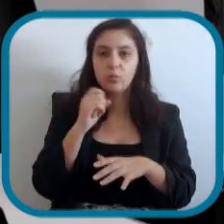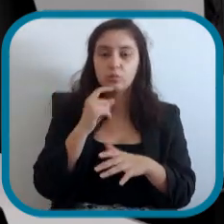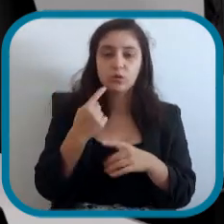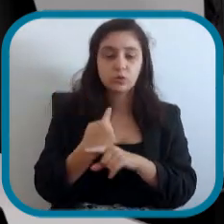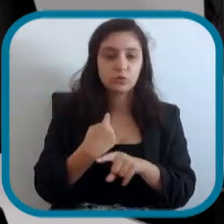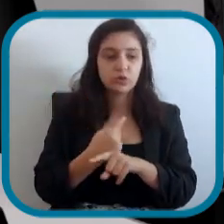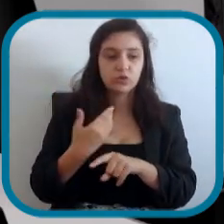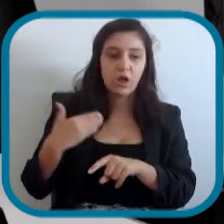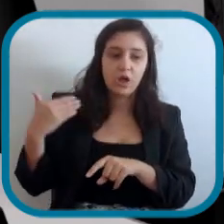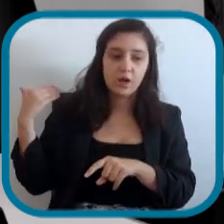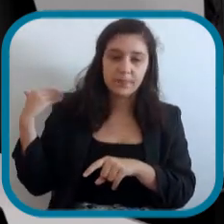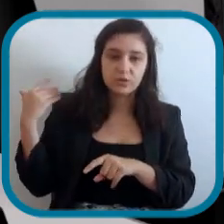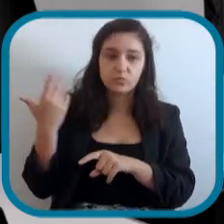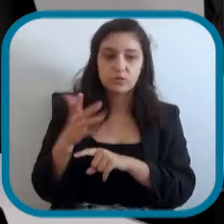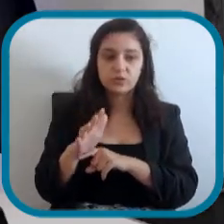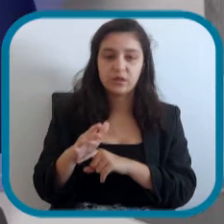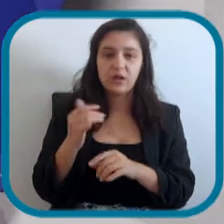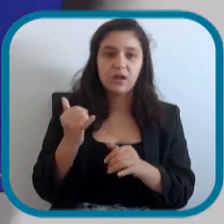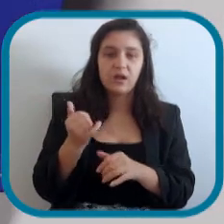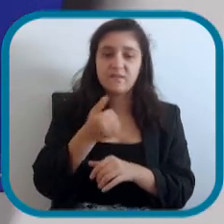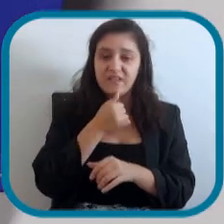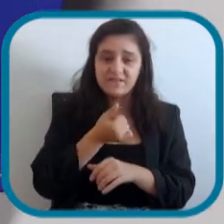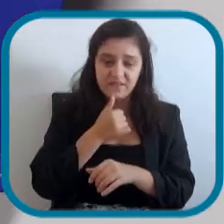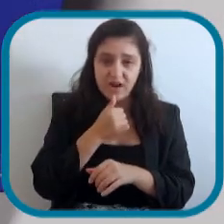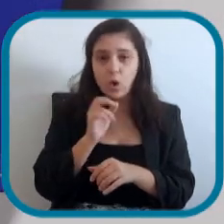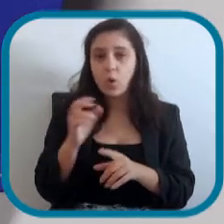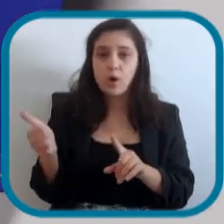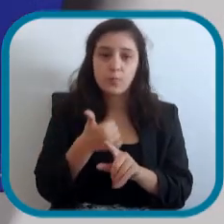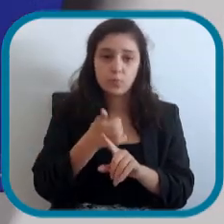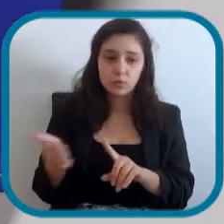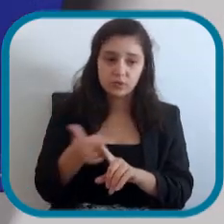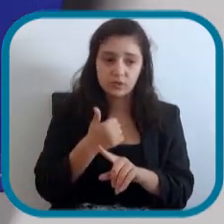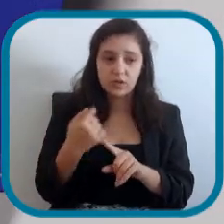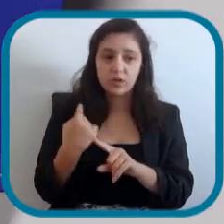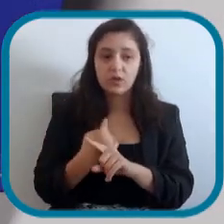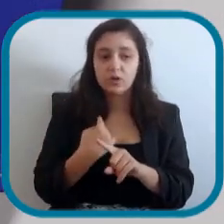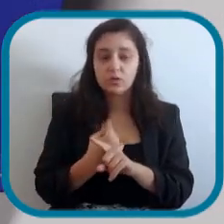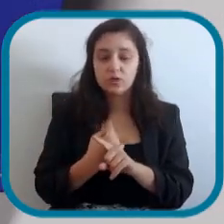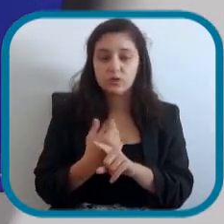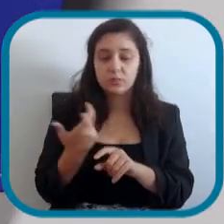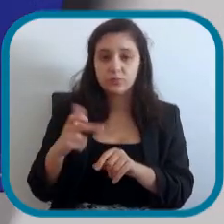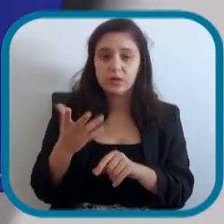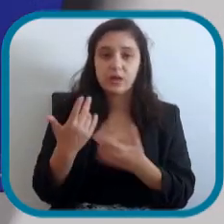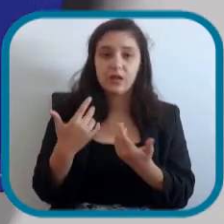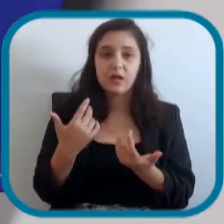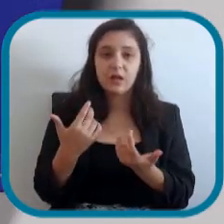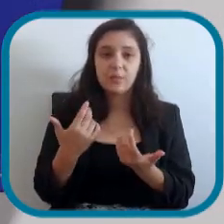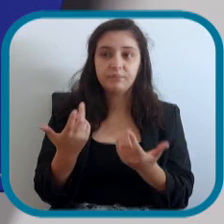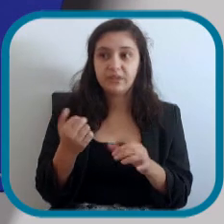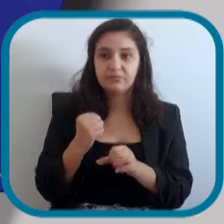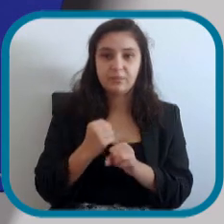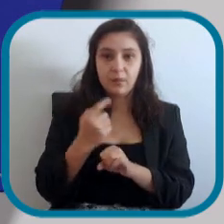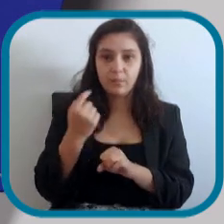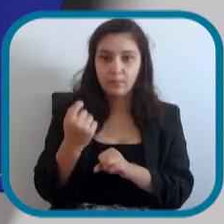A origem pode estar em experiências marcantes do passado, como episódios de violência ou bullying. Também fatores atuais,